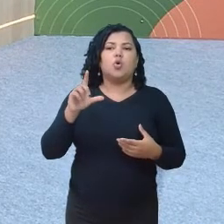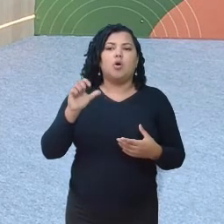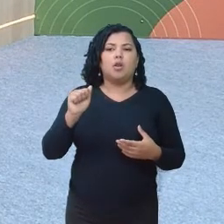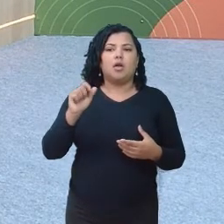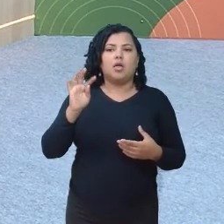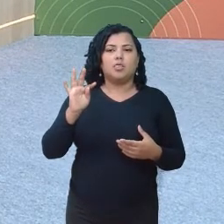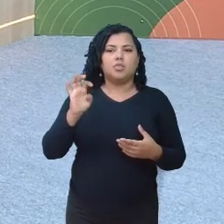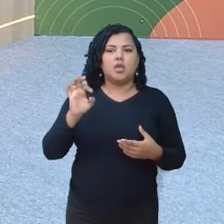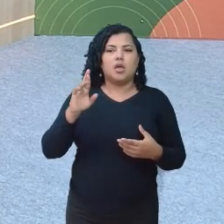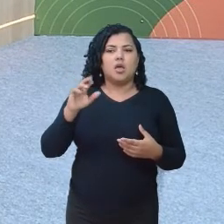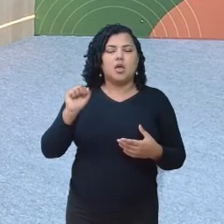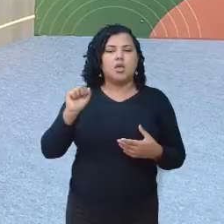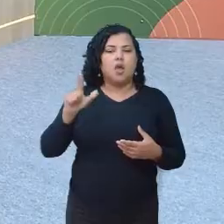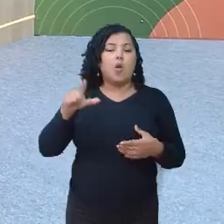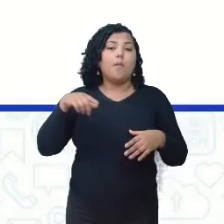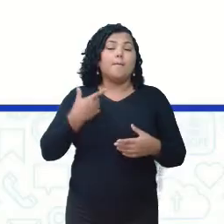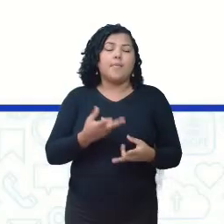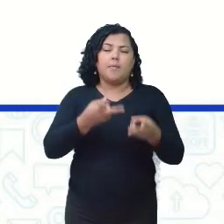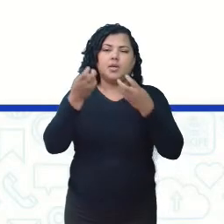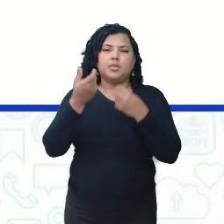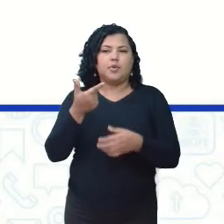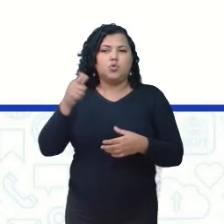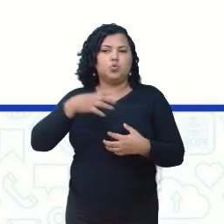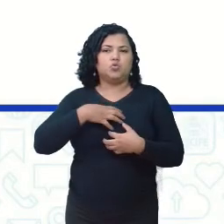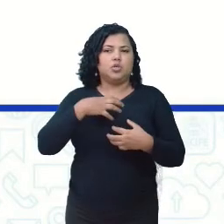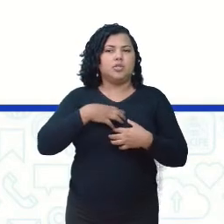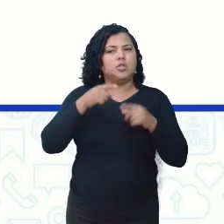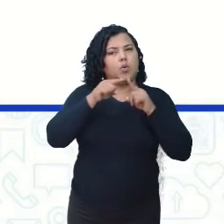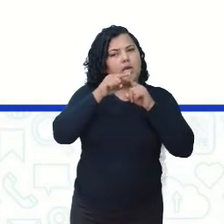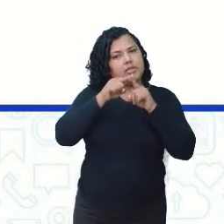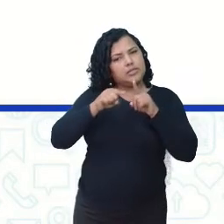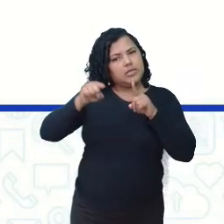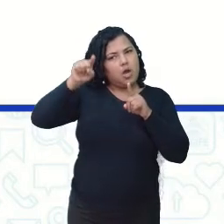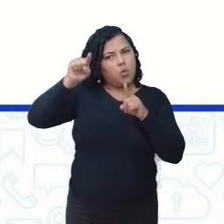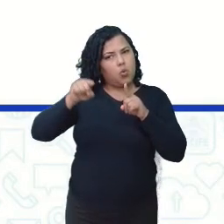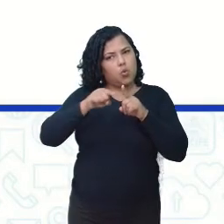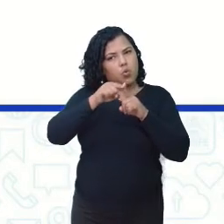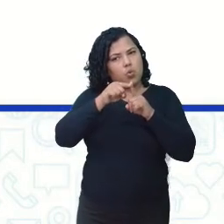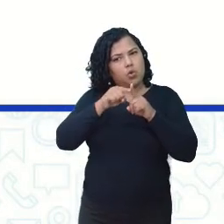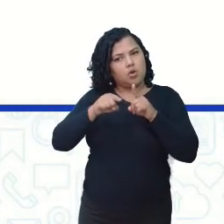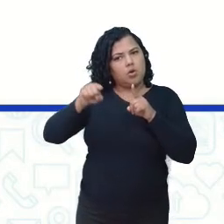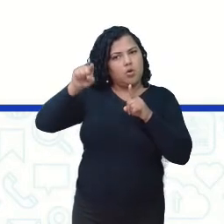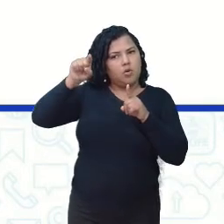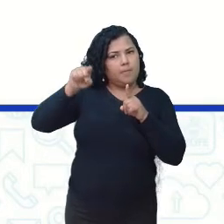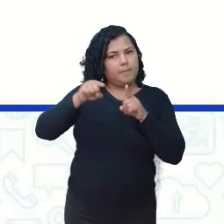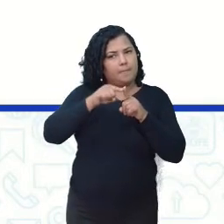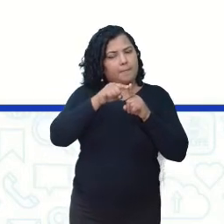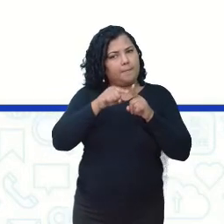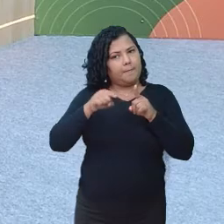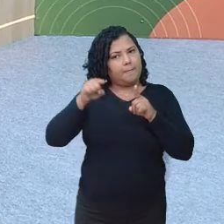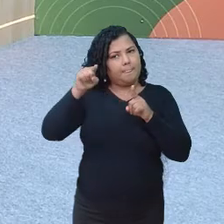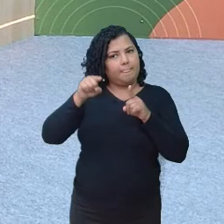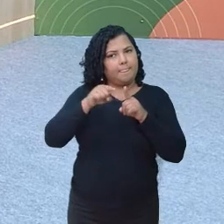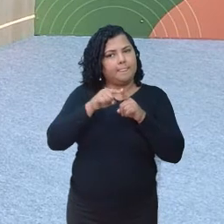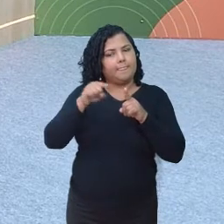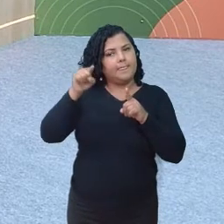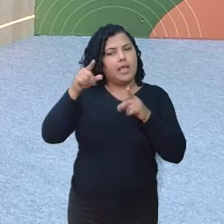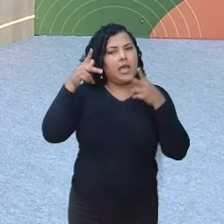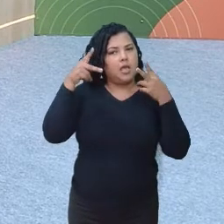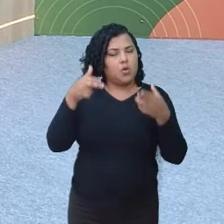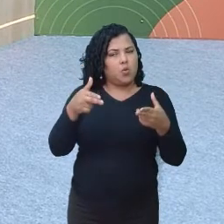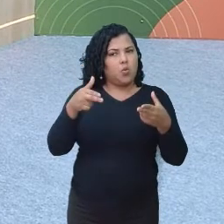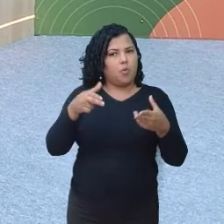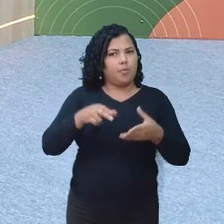Então observe que aquele ângulo que eu acabei de riscar, ele tem exatamente a medida desse ângulo aqui, ó. Então, esse ângulo tem a mesma medida